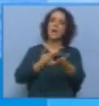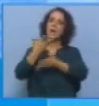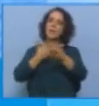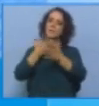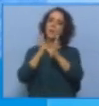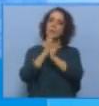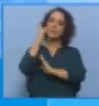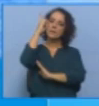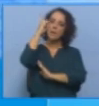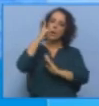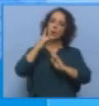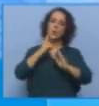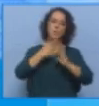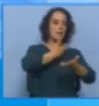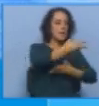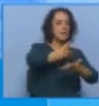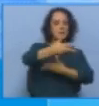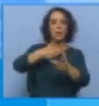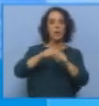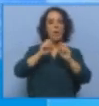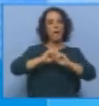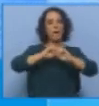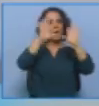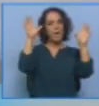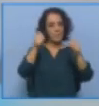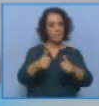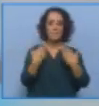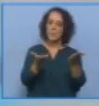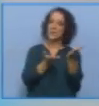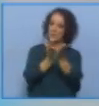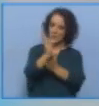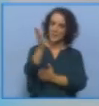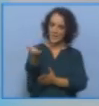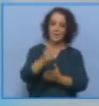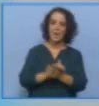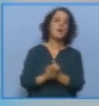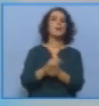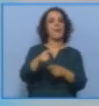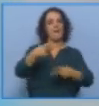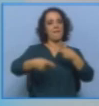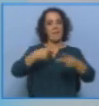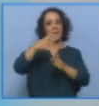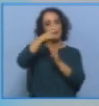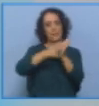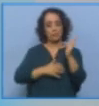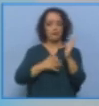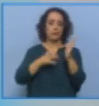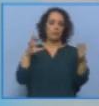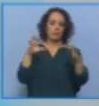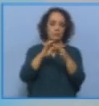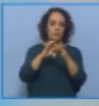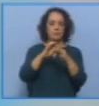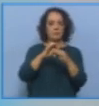outros muito transparente, muito genuína. Vamos avançar, então, nesta análise dos textos litúrgicos